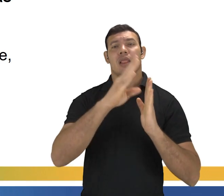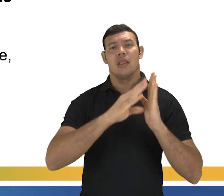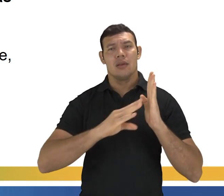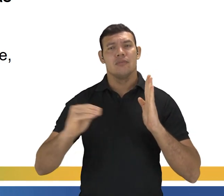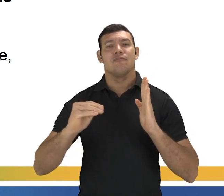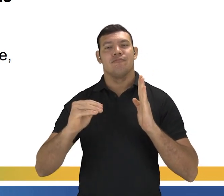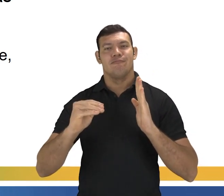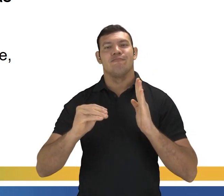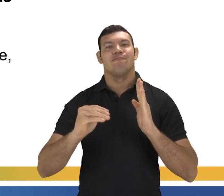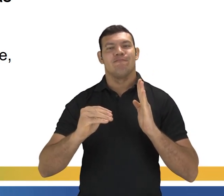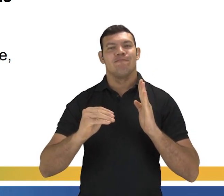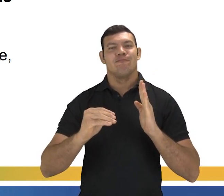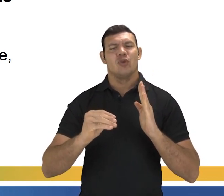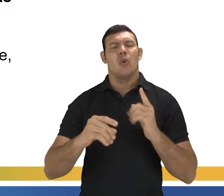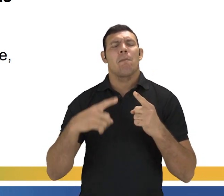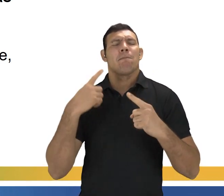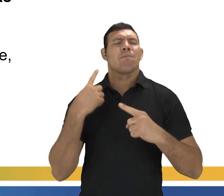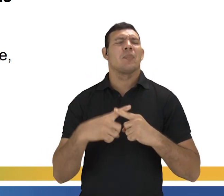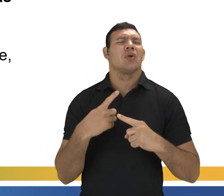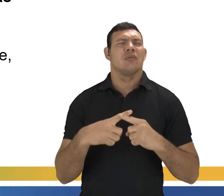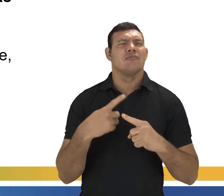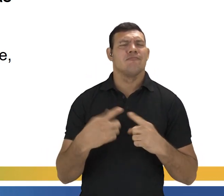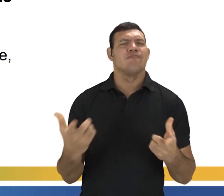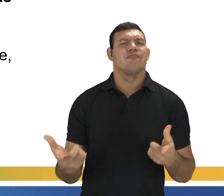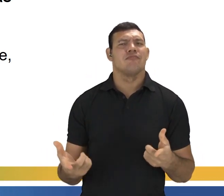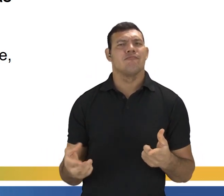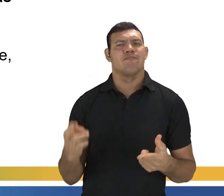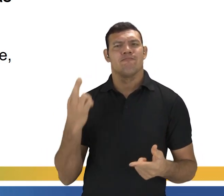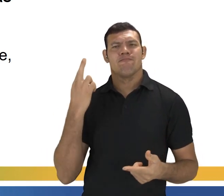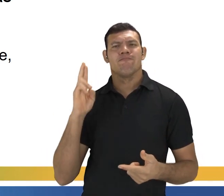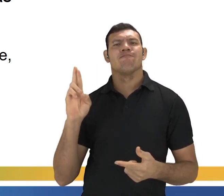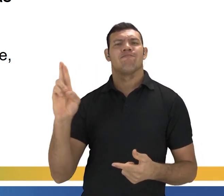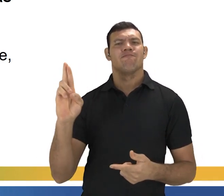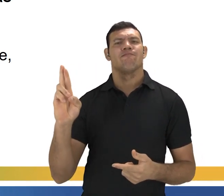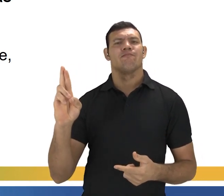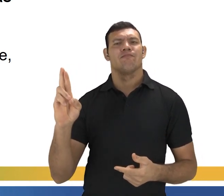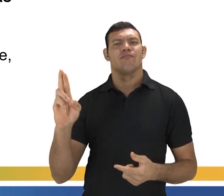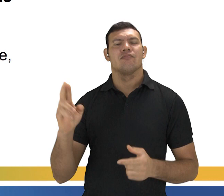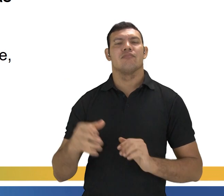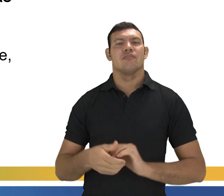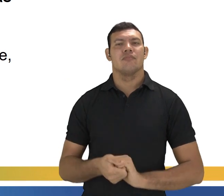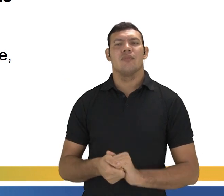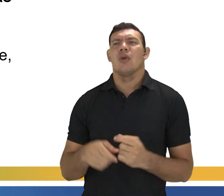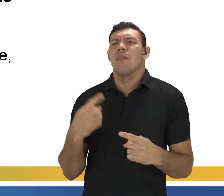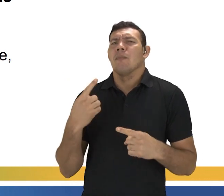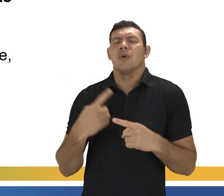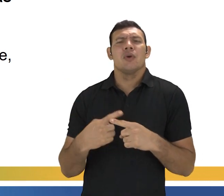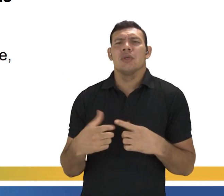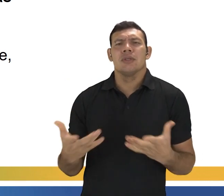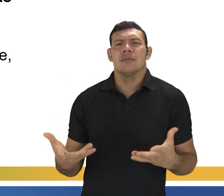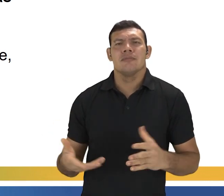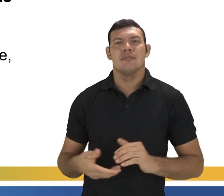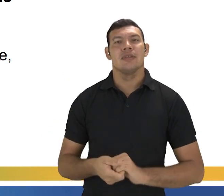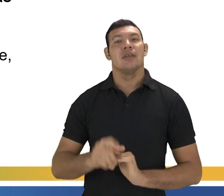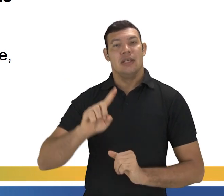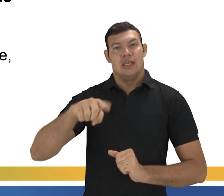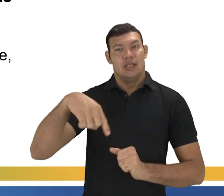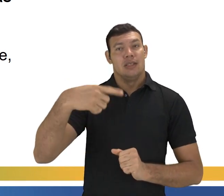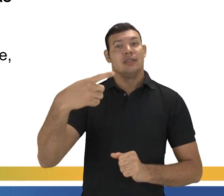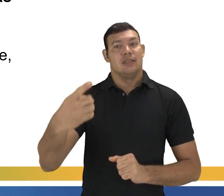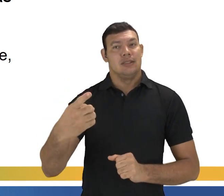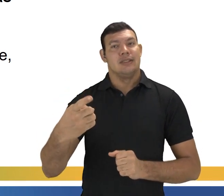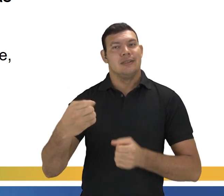os motivos, os porquês, as razões de um determinado problema acontecer. Para quê? Para que logo em seguida